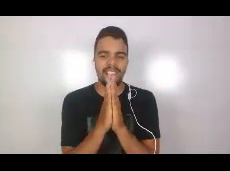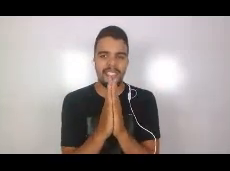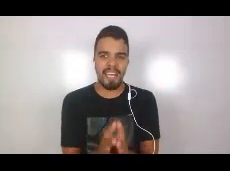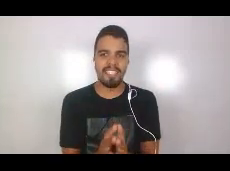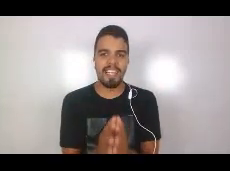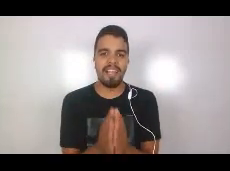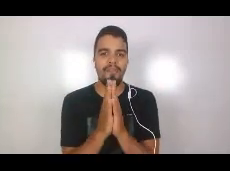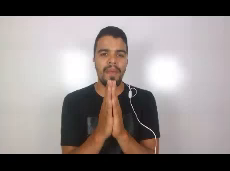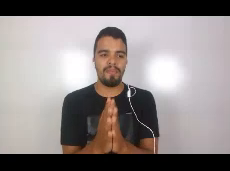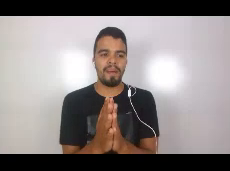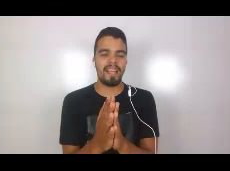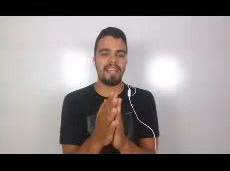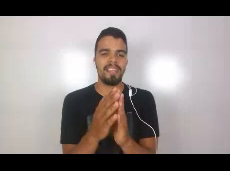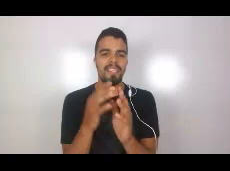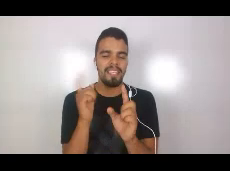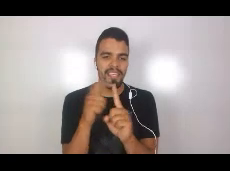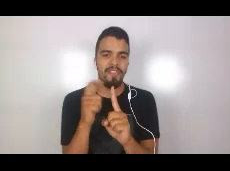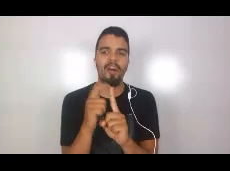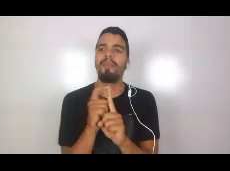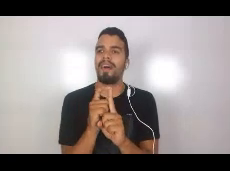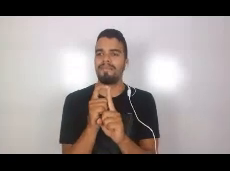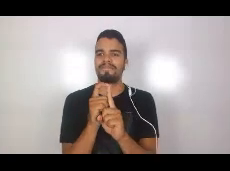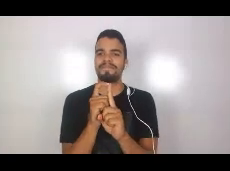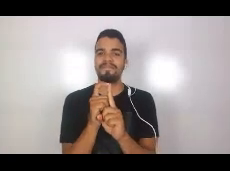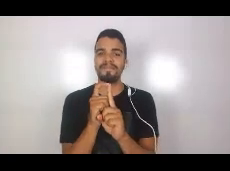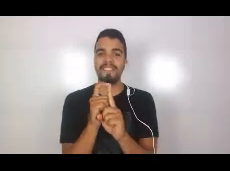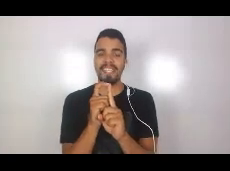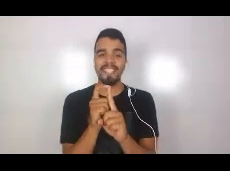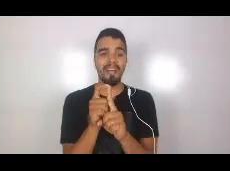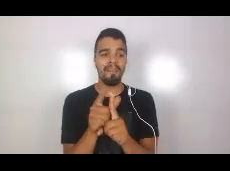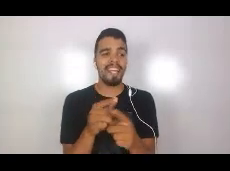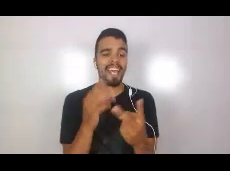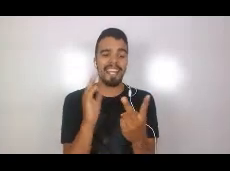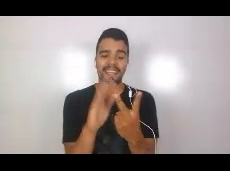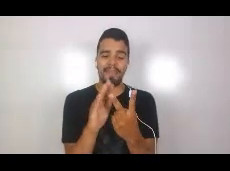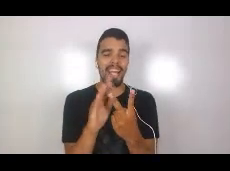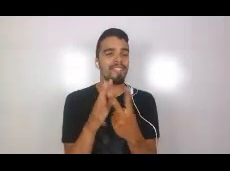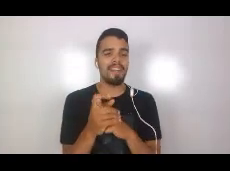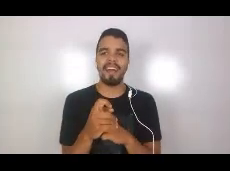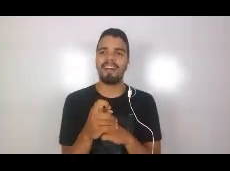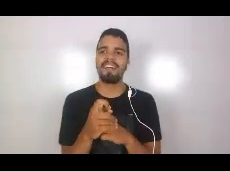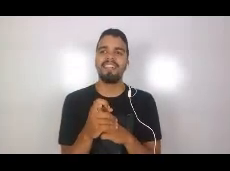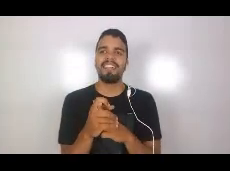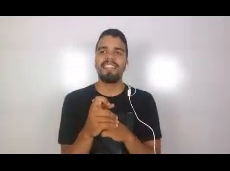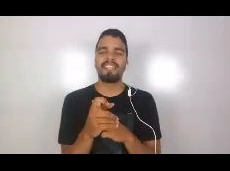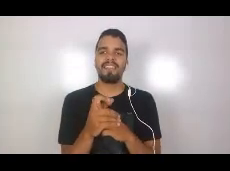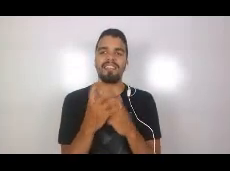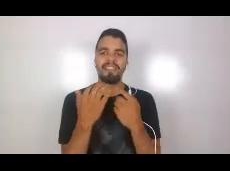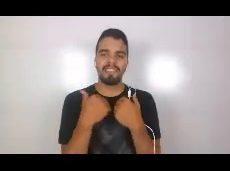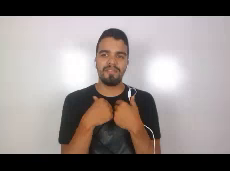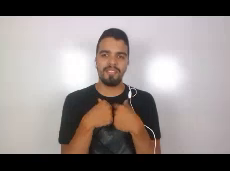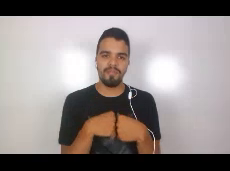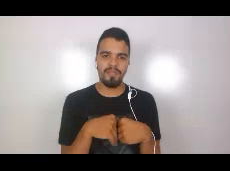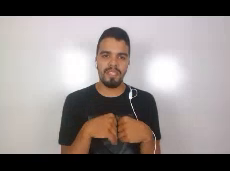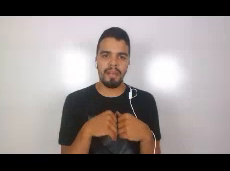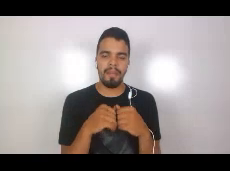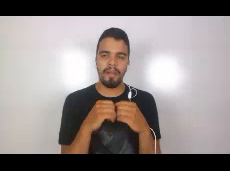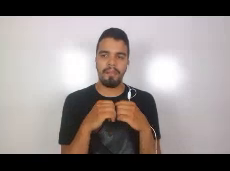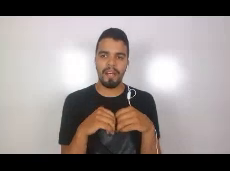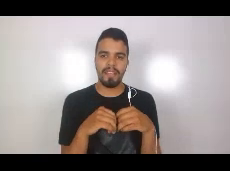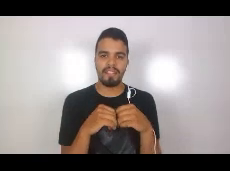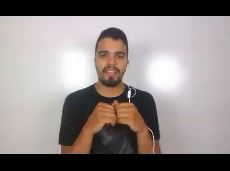a língua de sinais ela é um meio para informar. Também é para educar. Então, a educação de